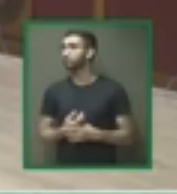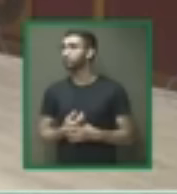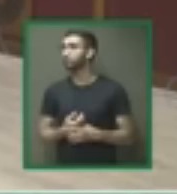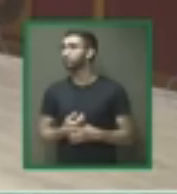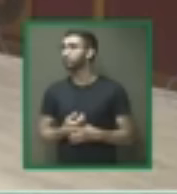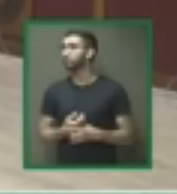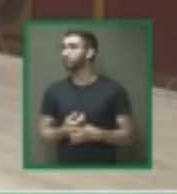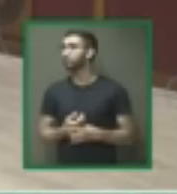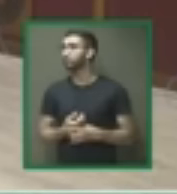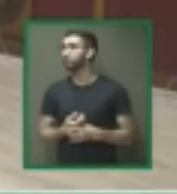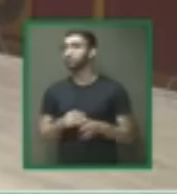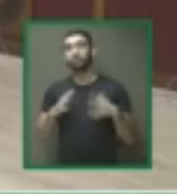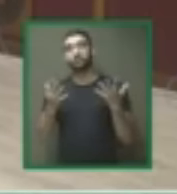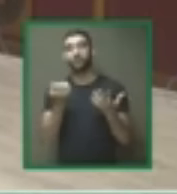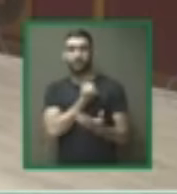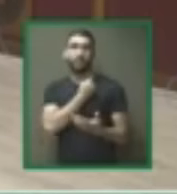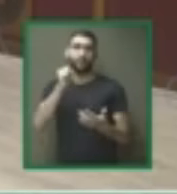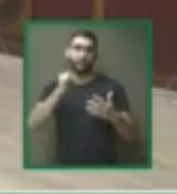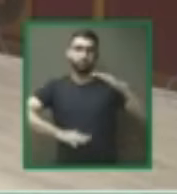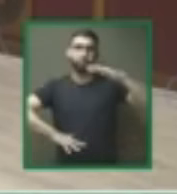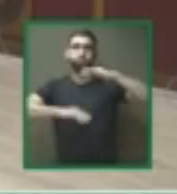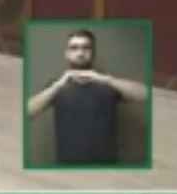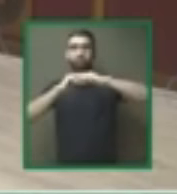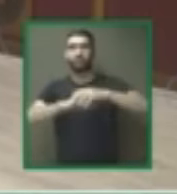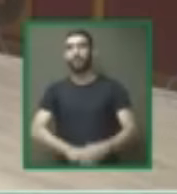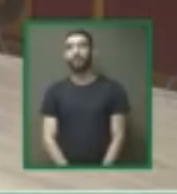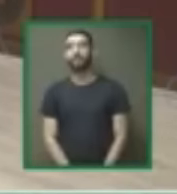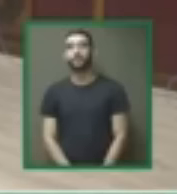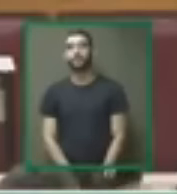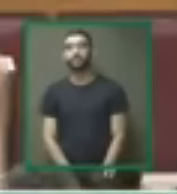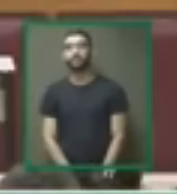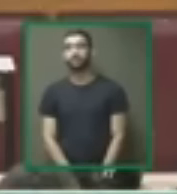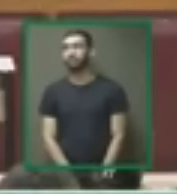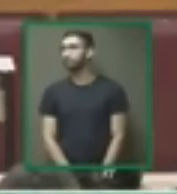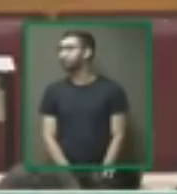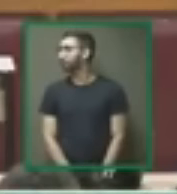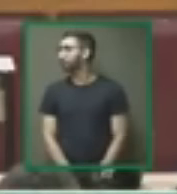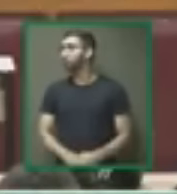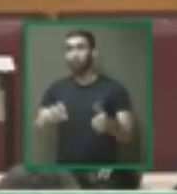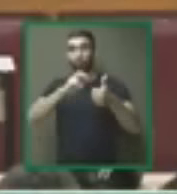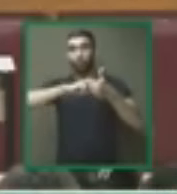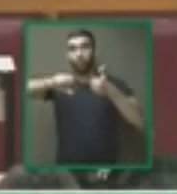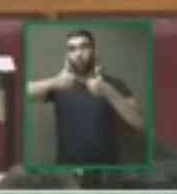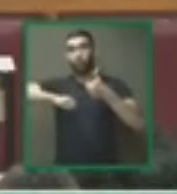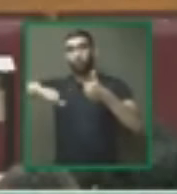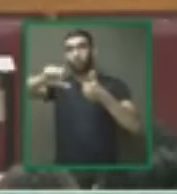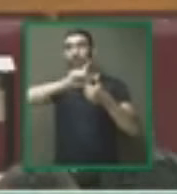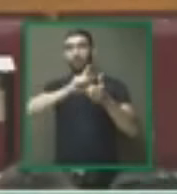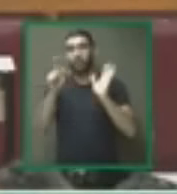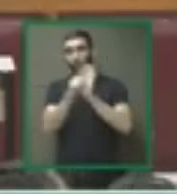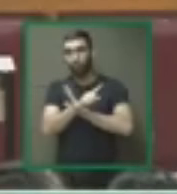Excelência, a defesa está satisfeita, excelência. Obrigada, excelência. Senhores jurados, teriam perguntas a fazer ao